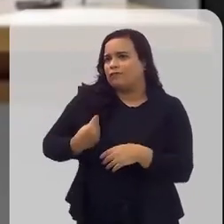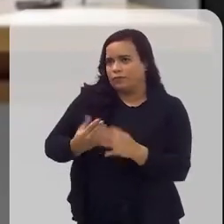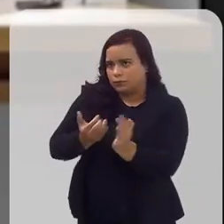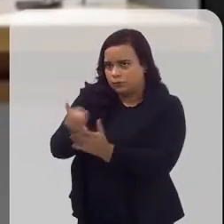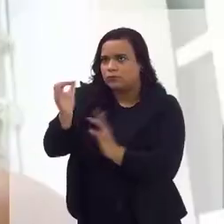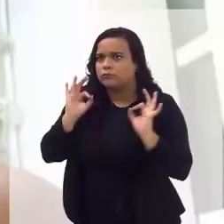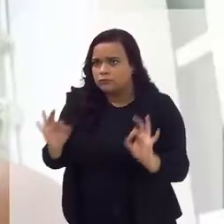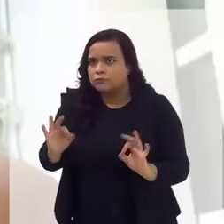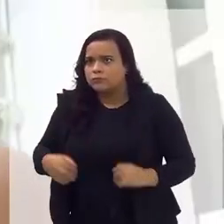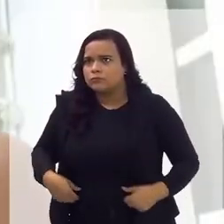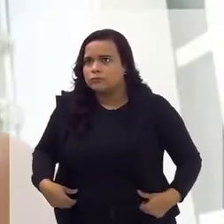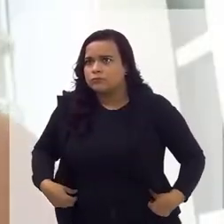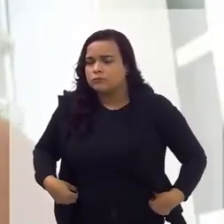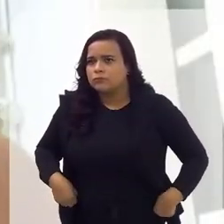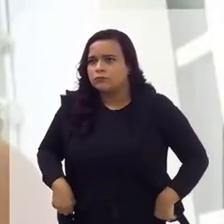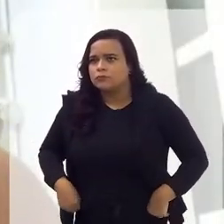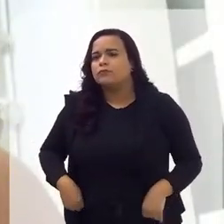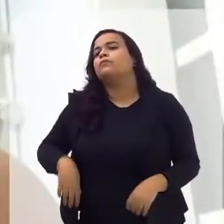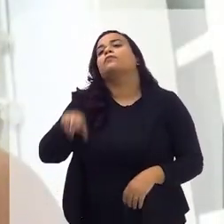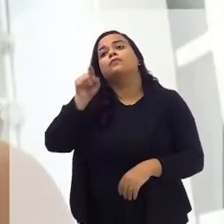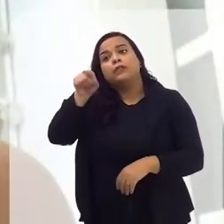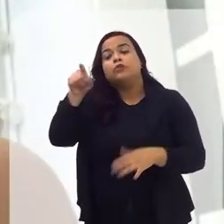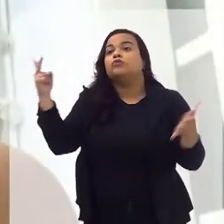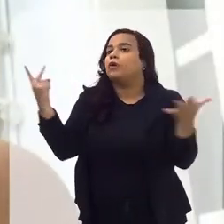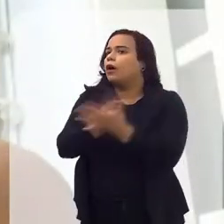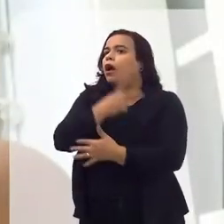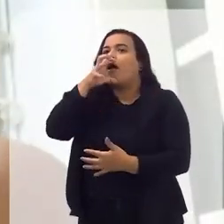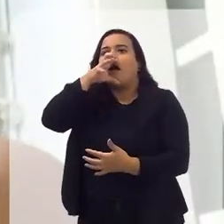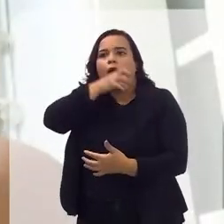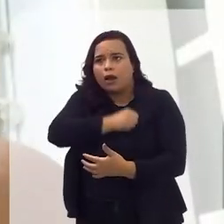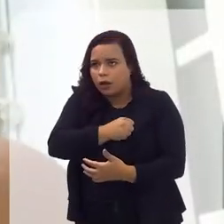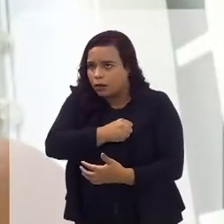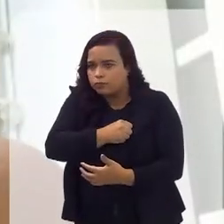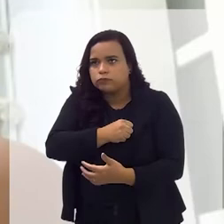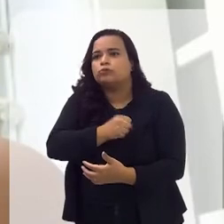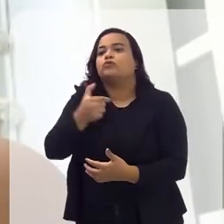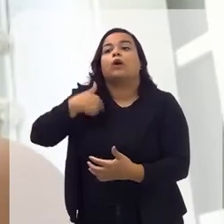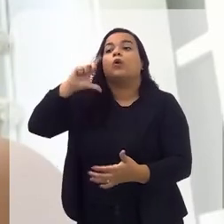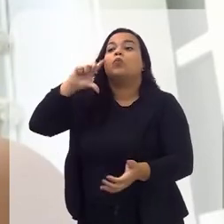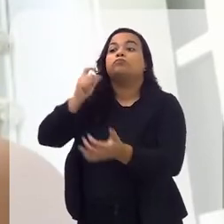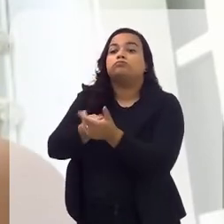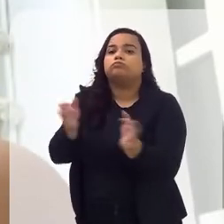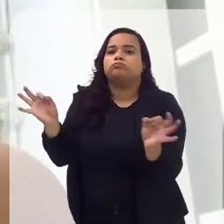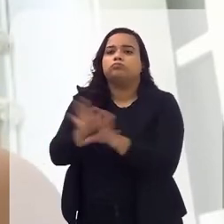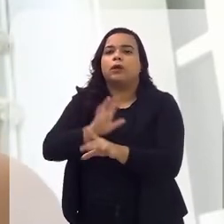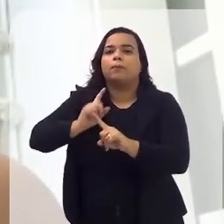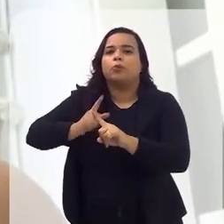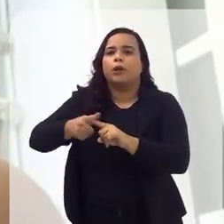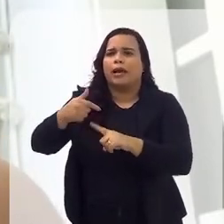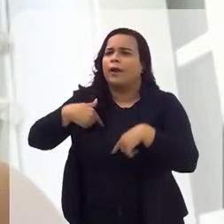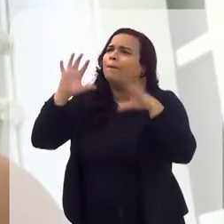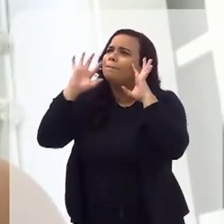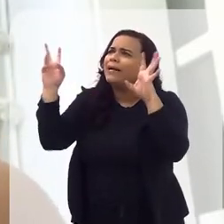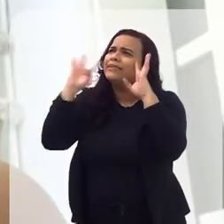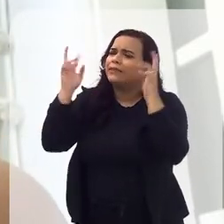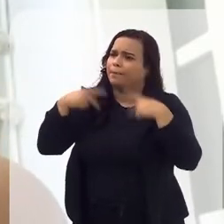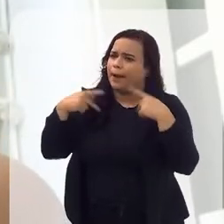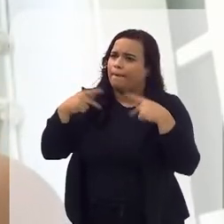né? Pois é, dali foi bem rápido para eu decidir,